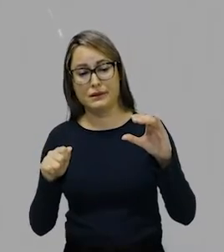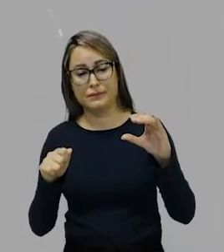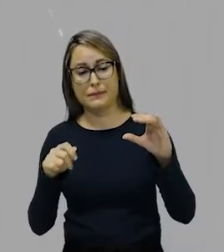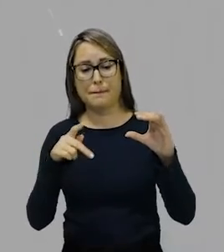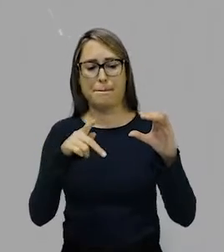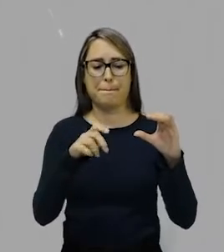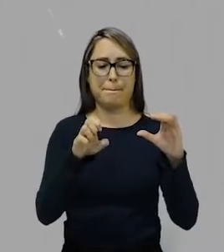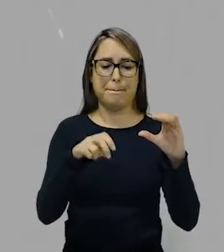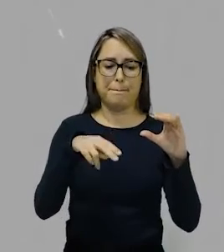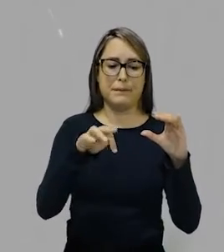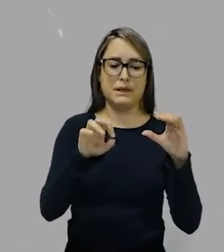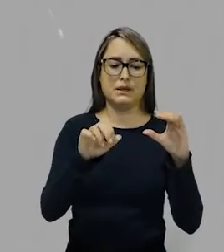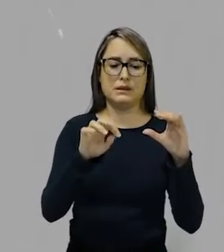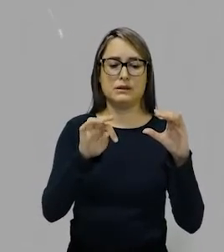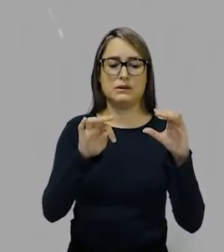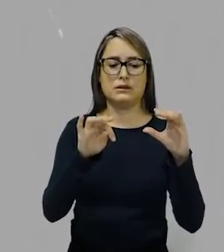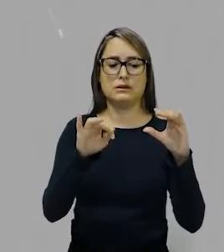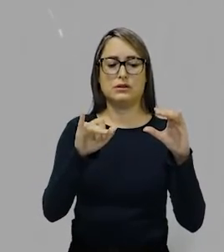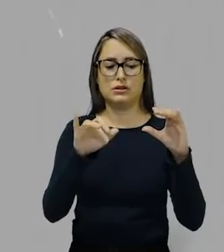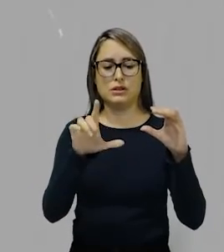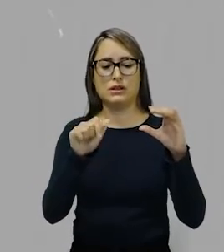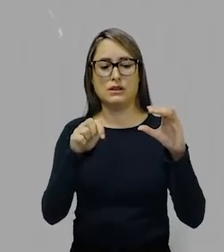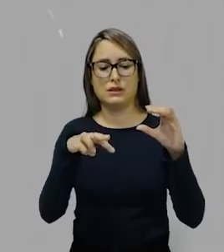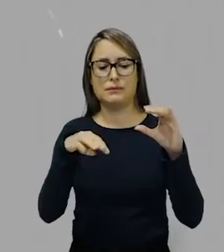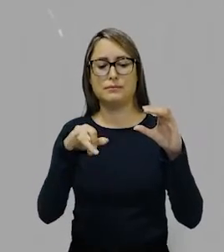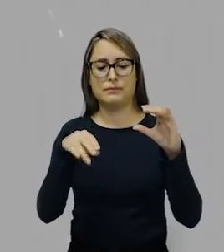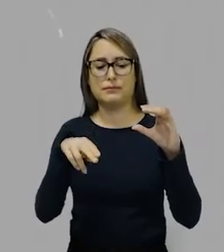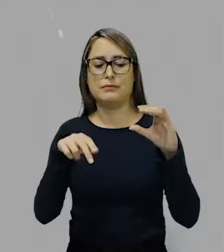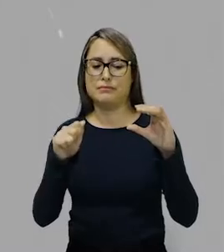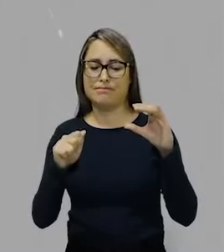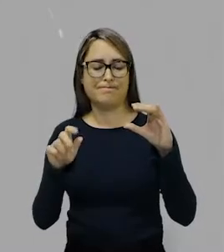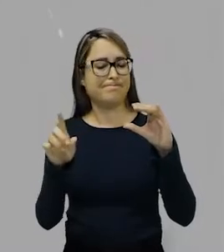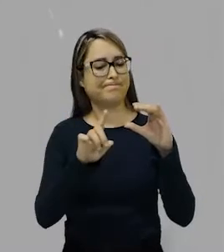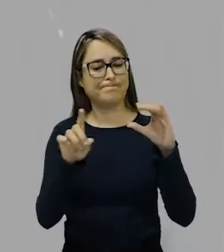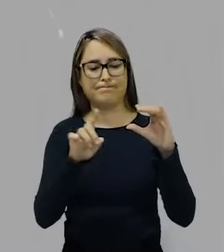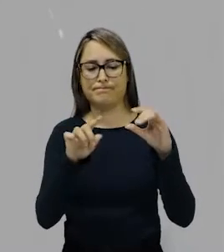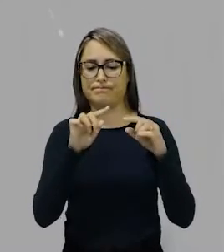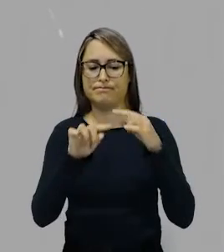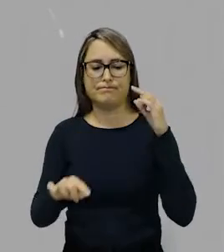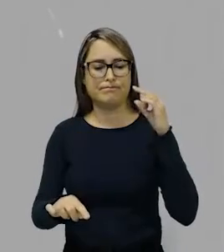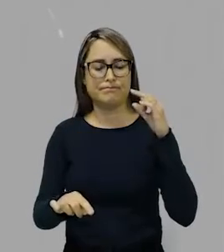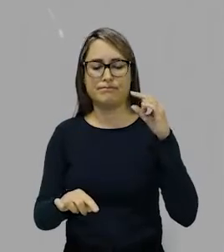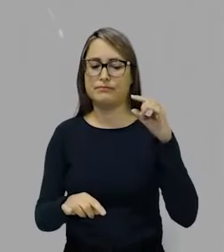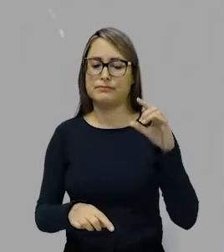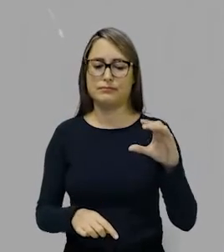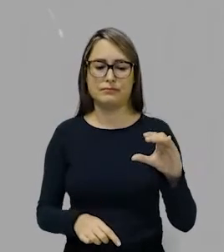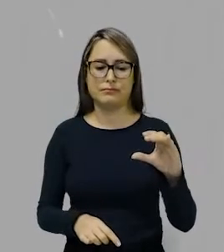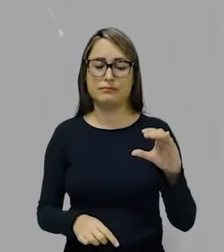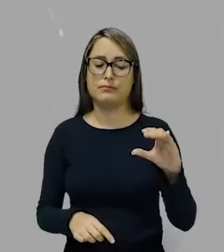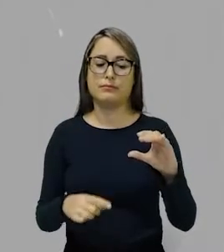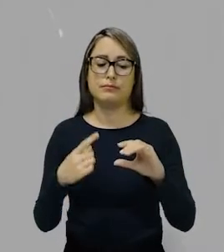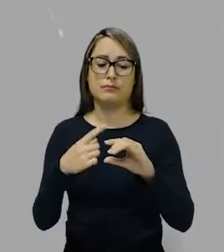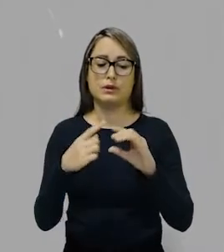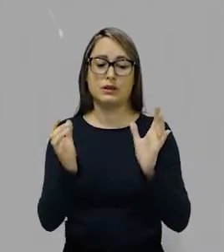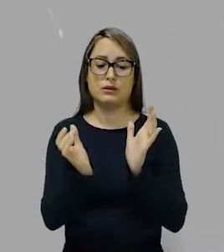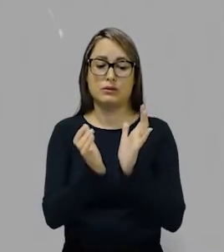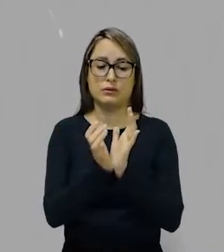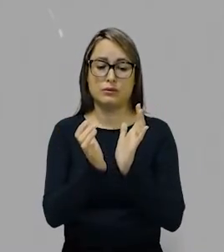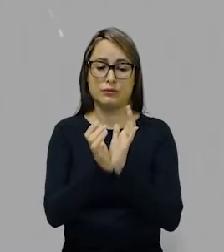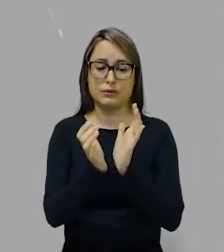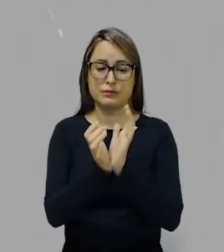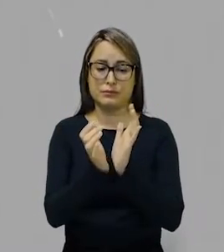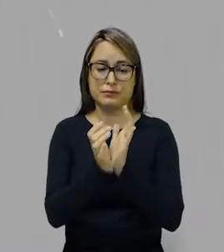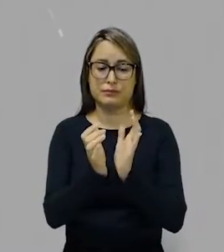Pentilamina ou pentilamina. Tudo bem? Por que não pode ser? Porque aqui na letra C, o grupo amino, né,